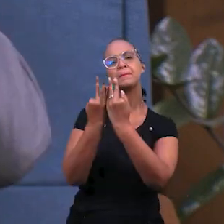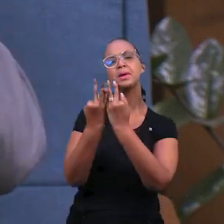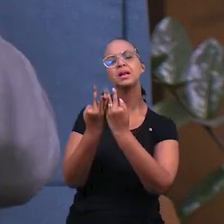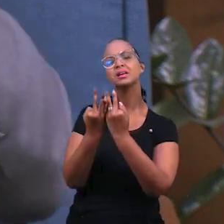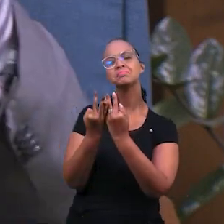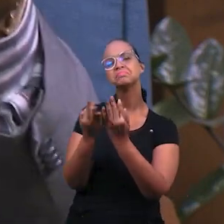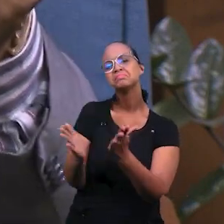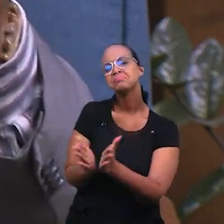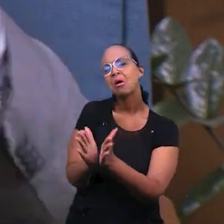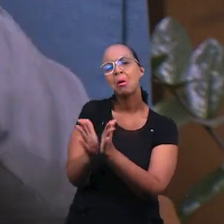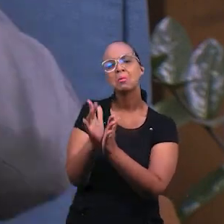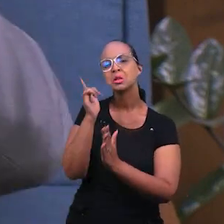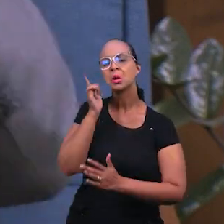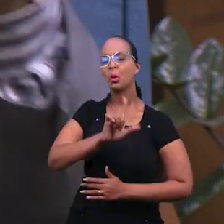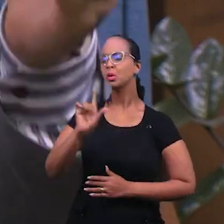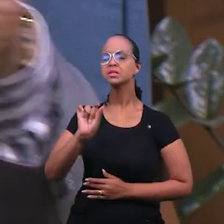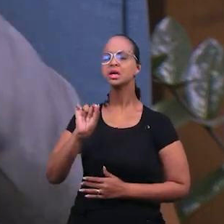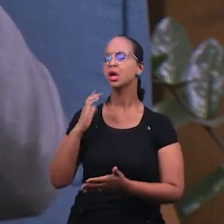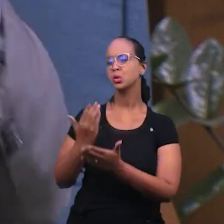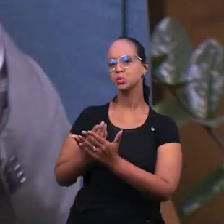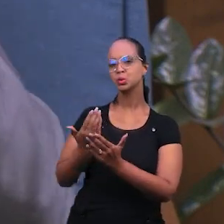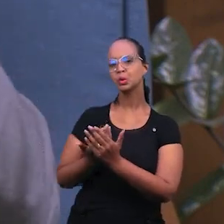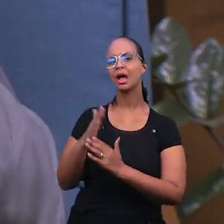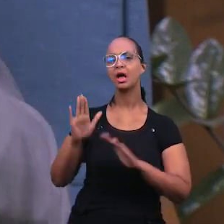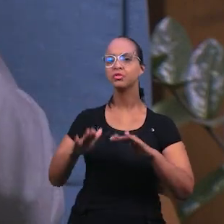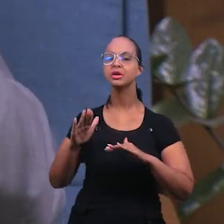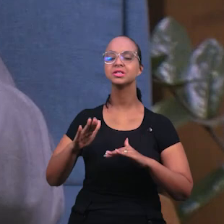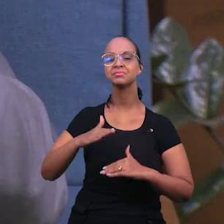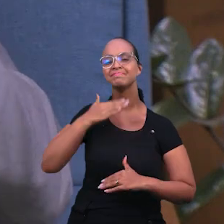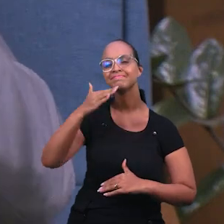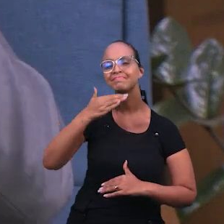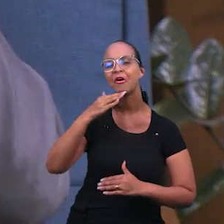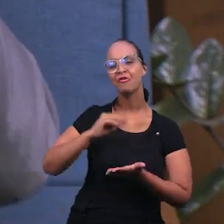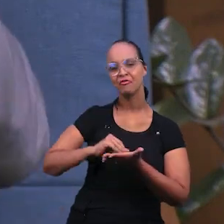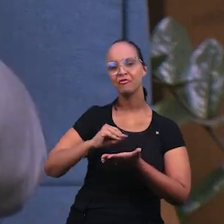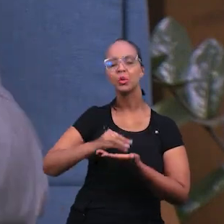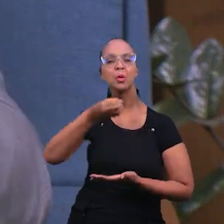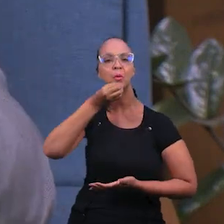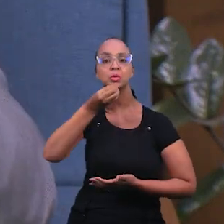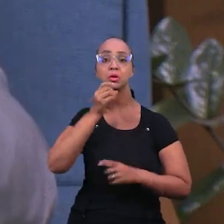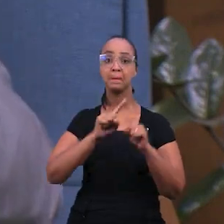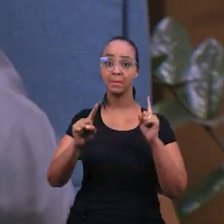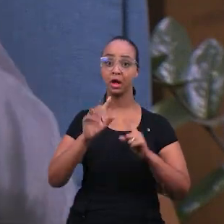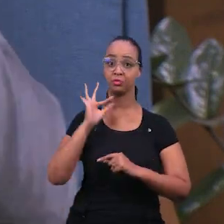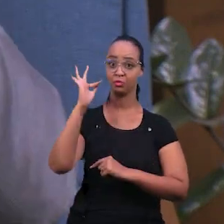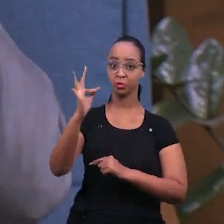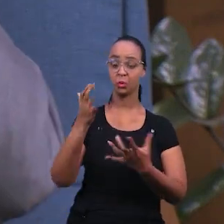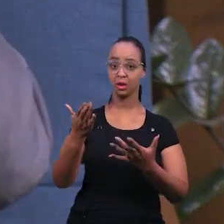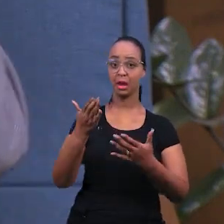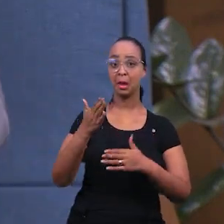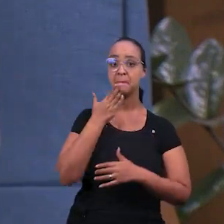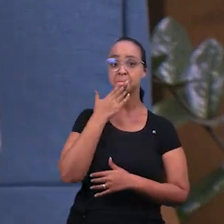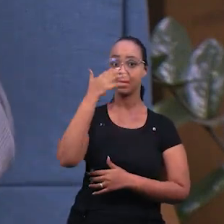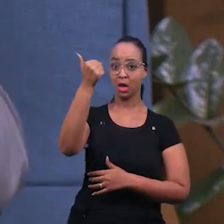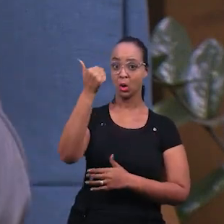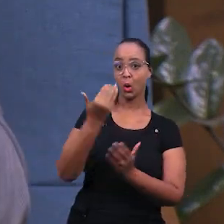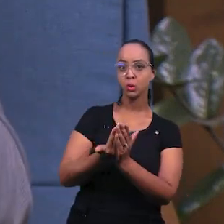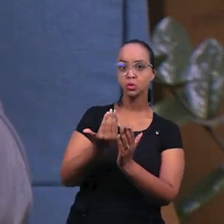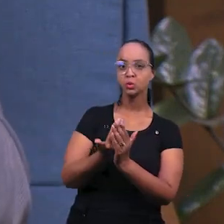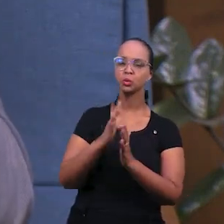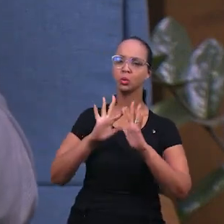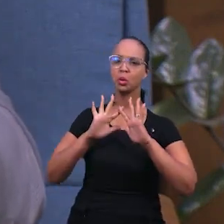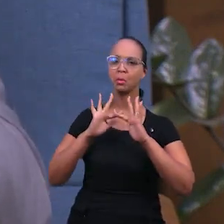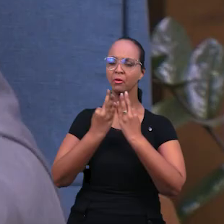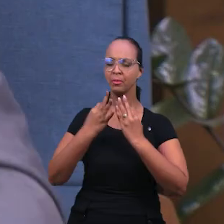uma questão das oportunidades mesmo na vida, no crescimento, e que desejam alguma coisa melhor para os seus filhos. Então esse conteúdo também serve